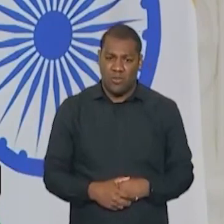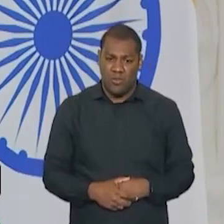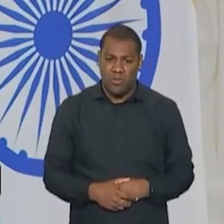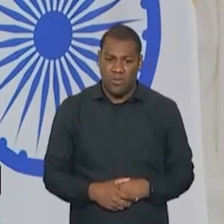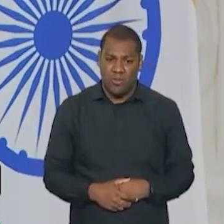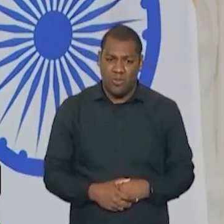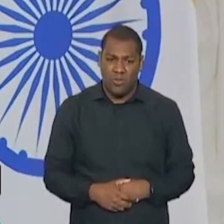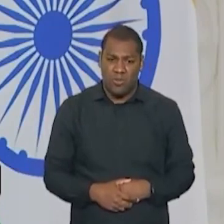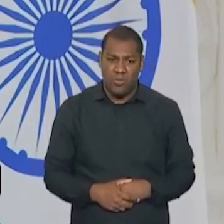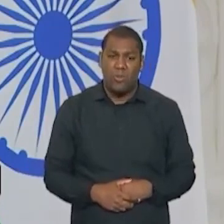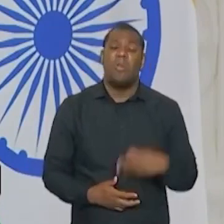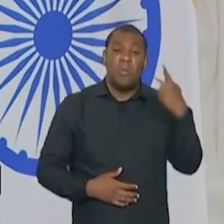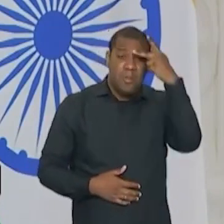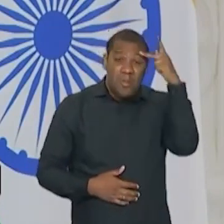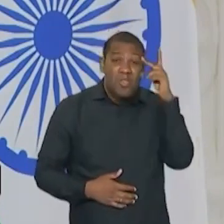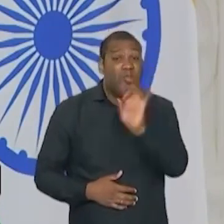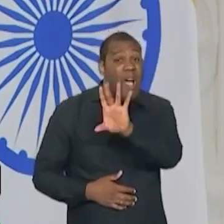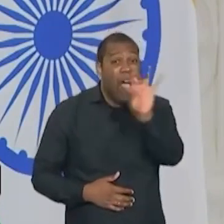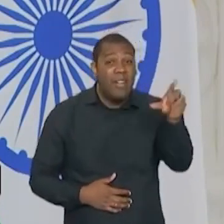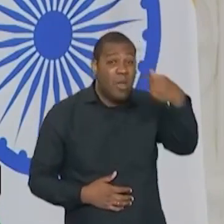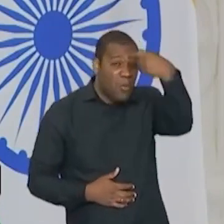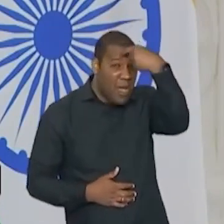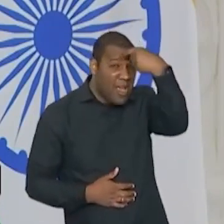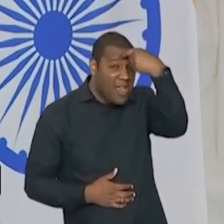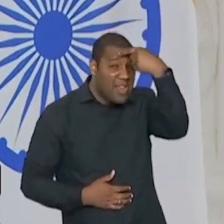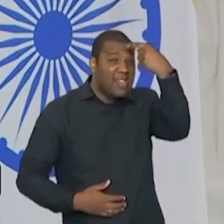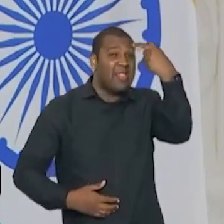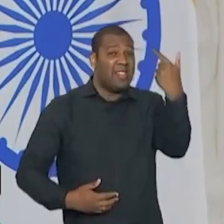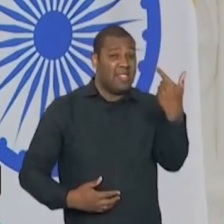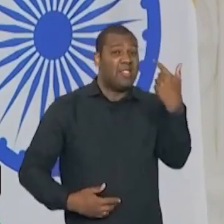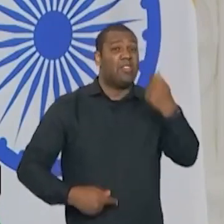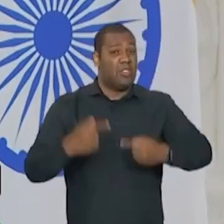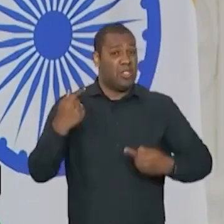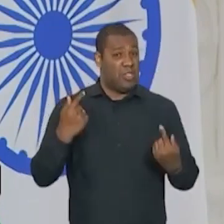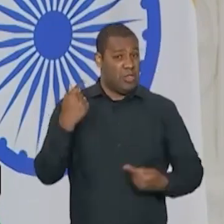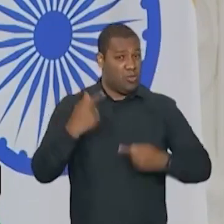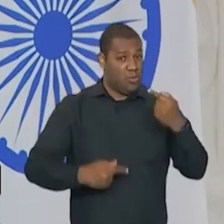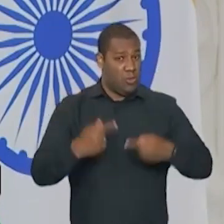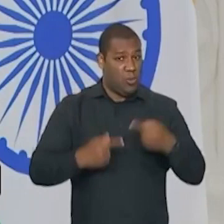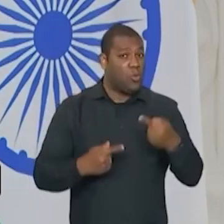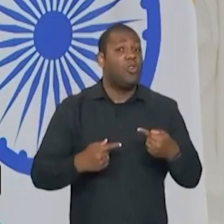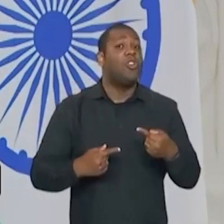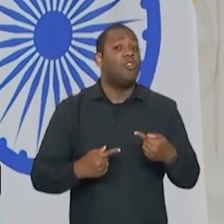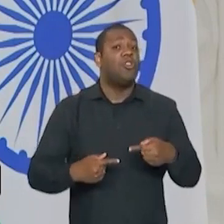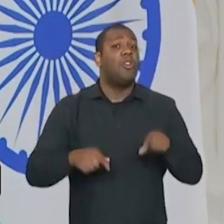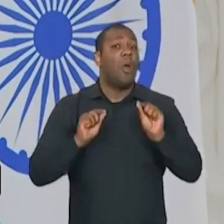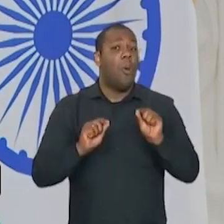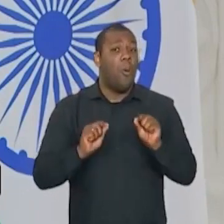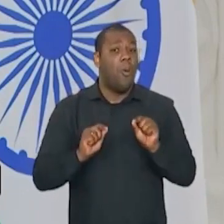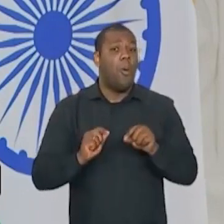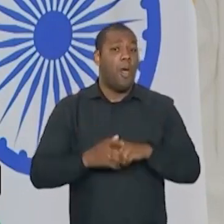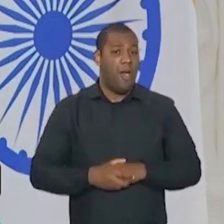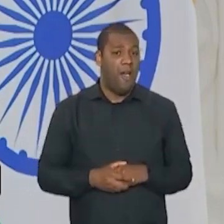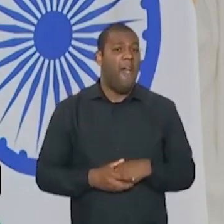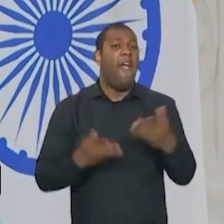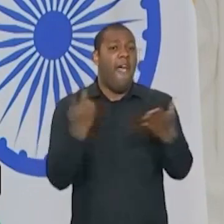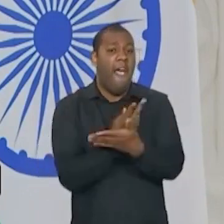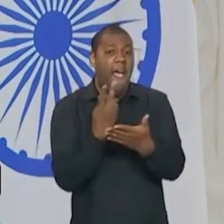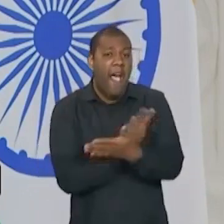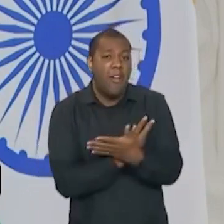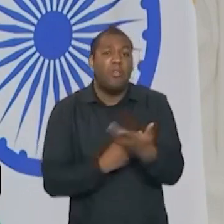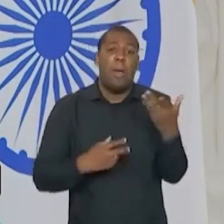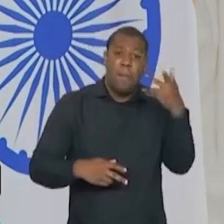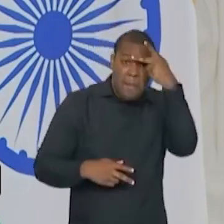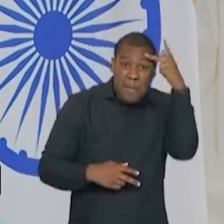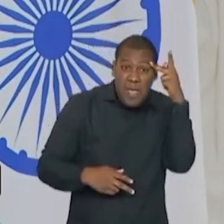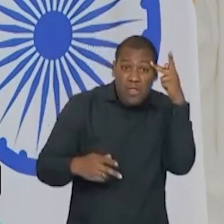gente criar uma consciência política na sociedade de que está errado. É pouca gente com muito dinheiro.